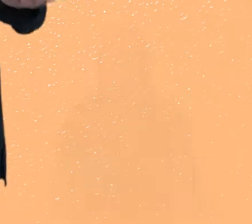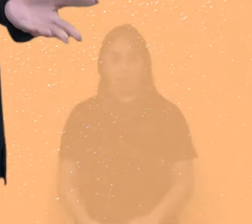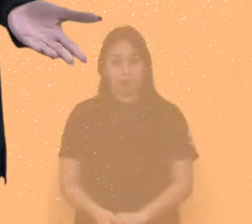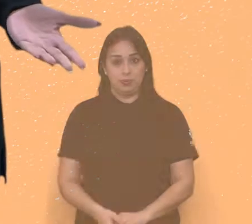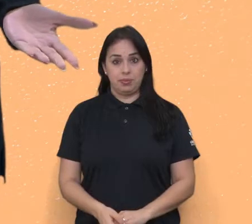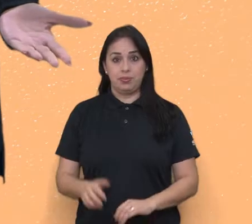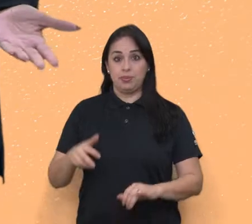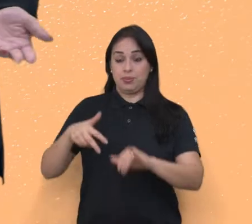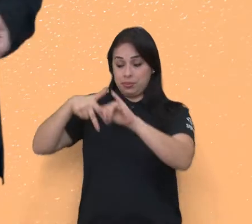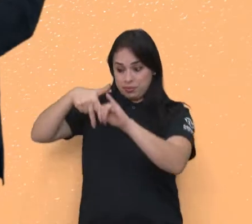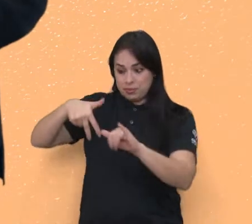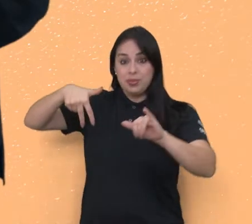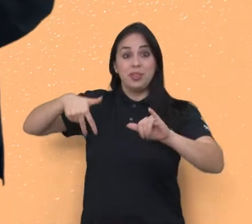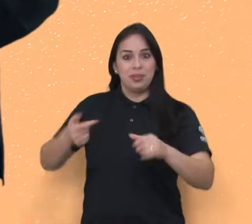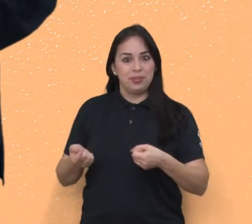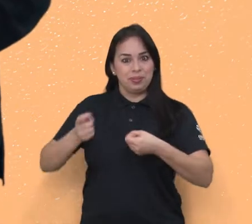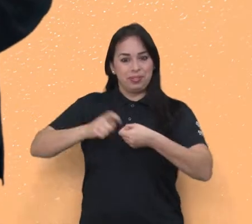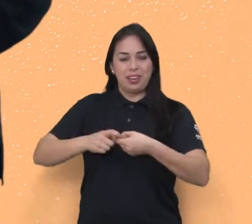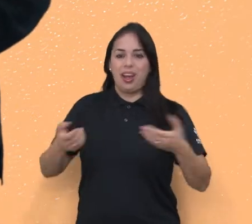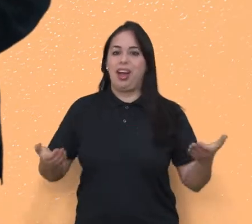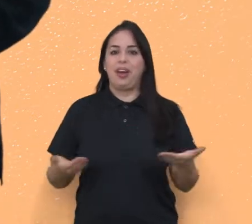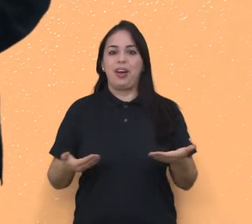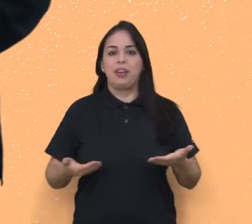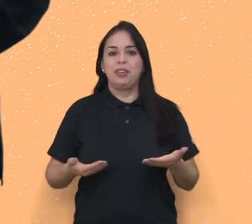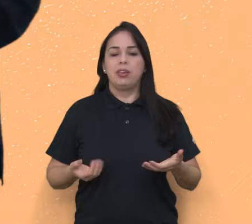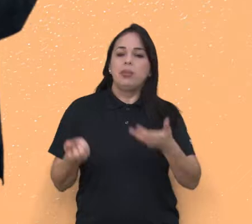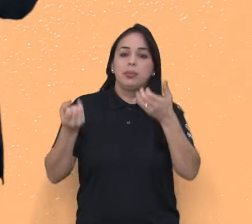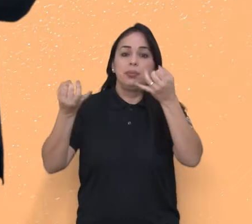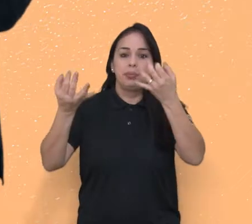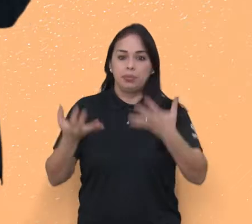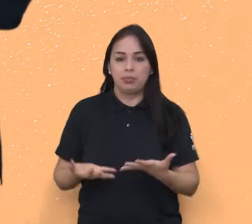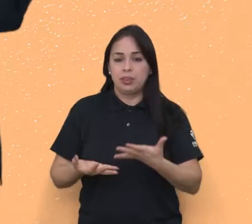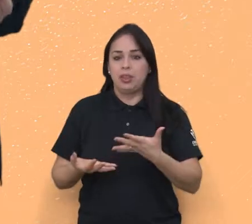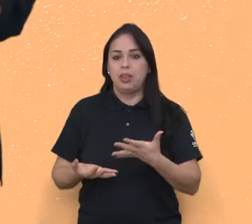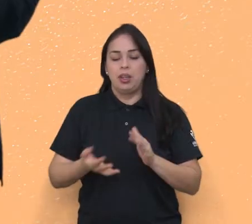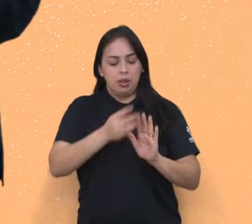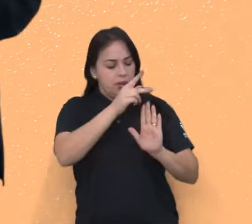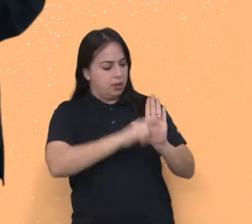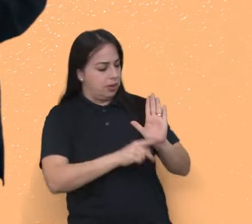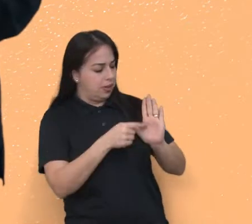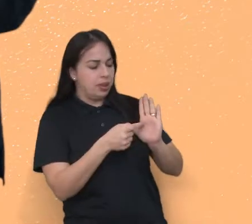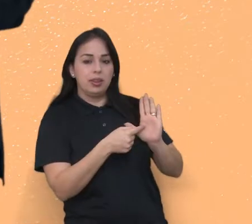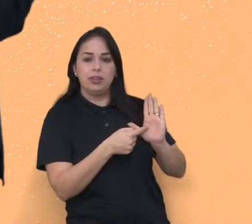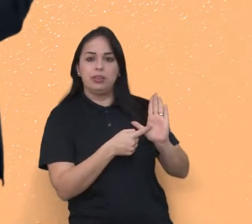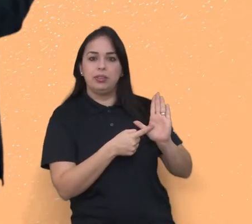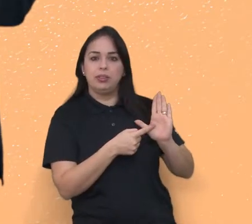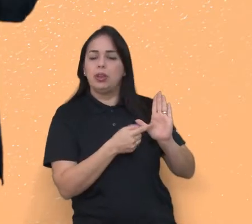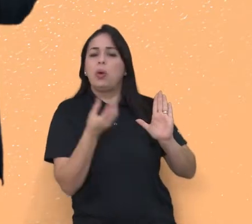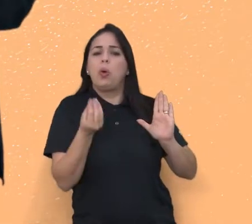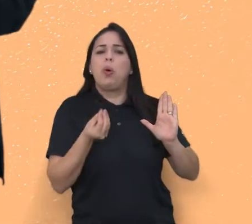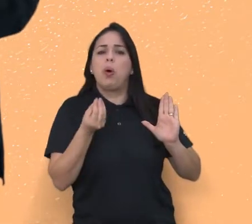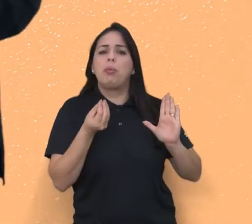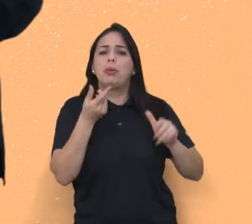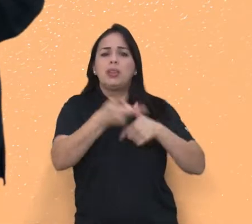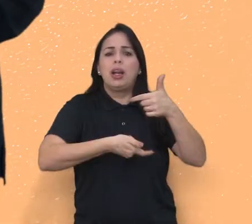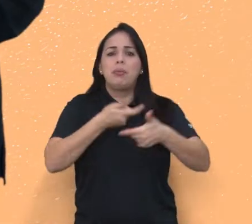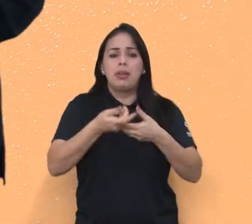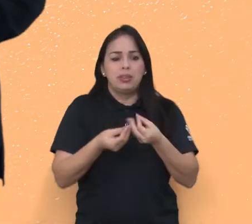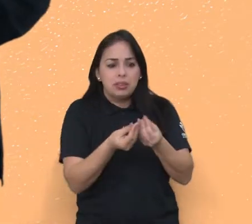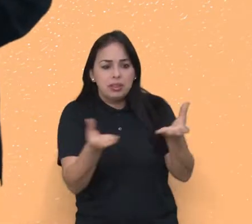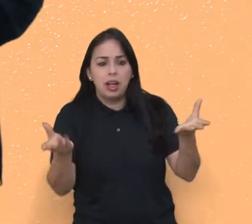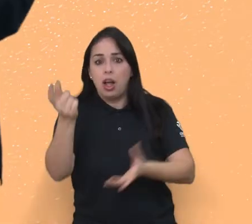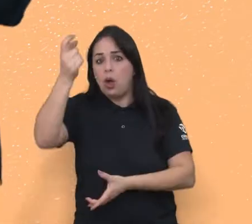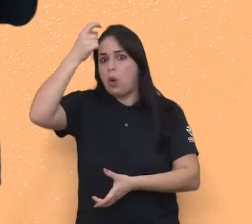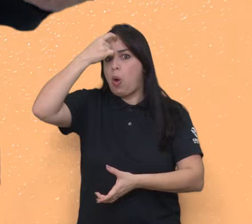Com a Palavra está de volta. Neste bloco, vamos explicar como o projeto Reciclaí trabalha para levar